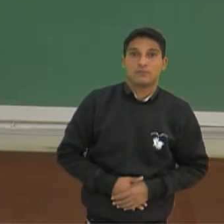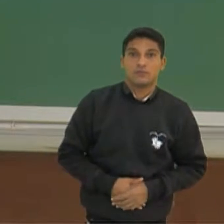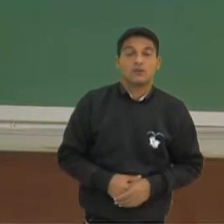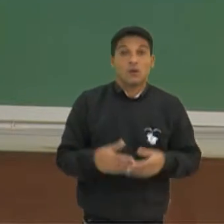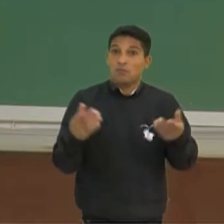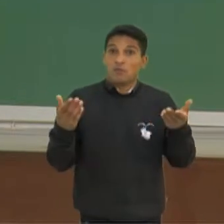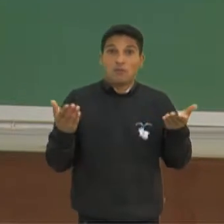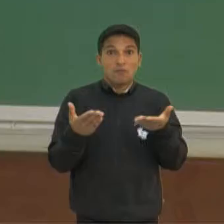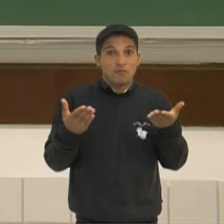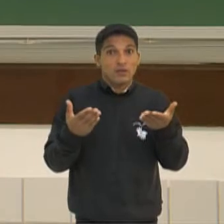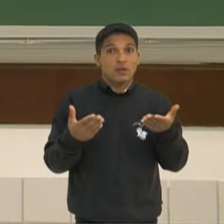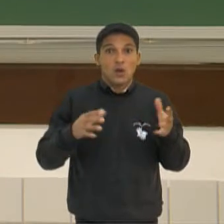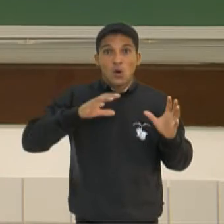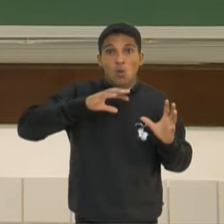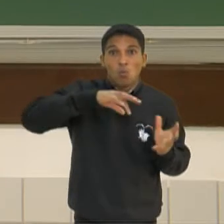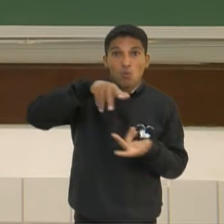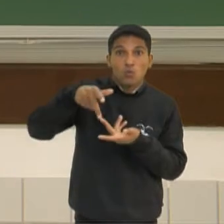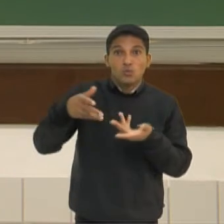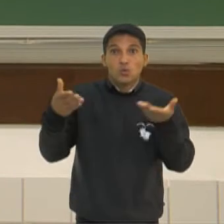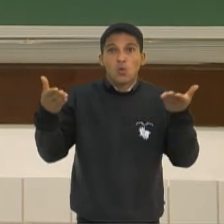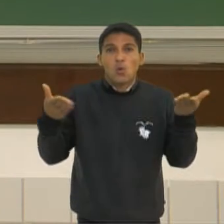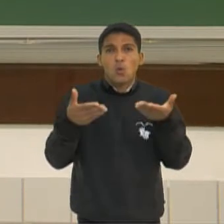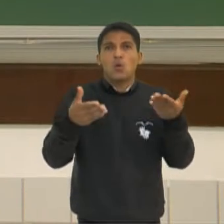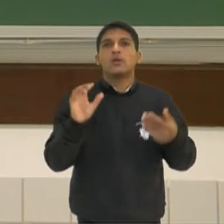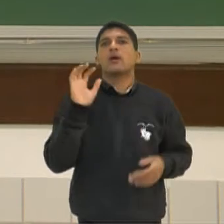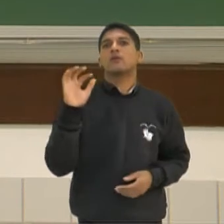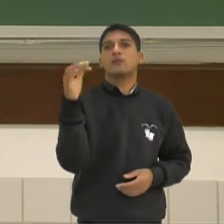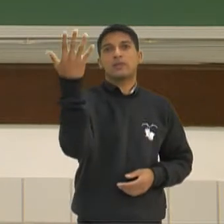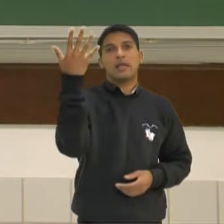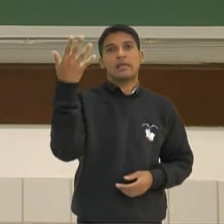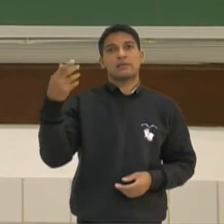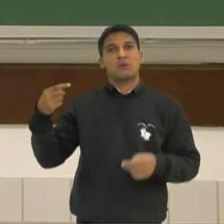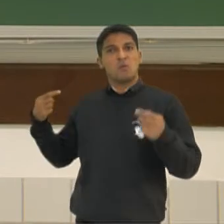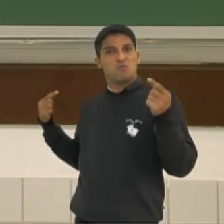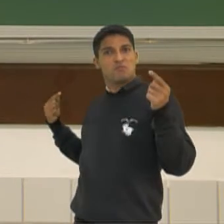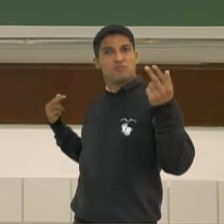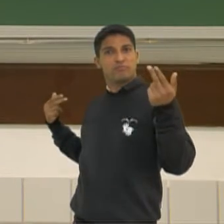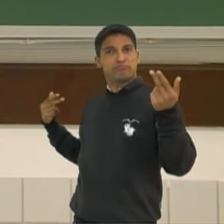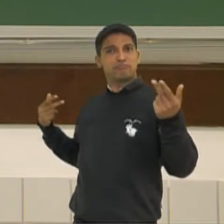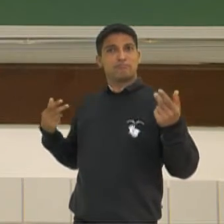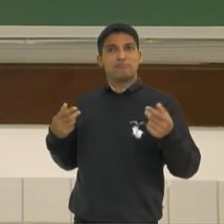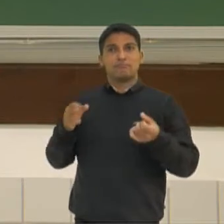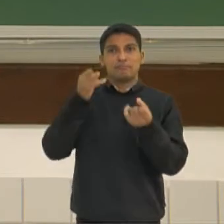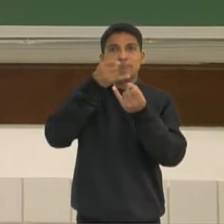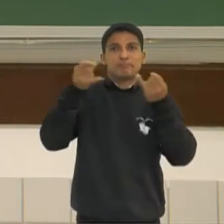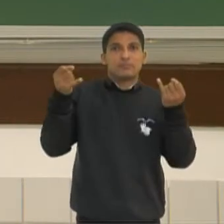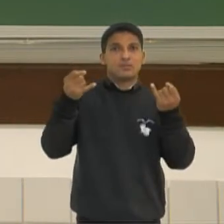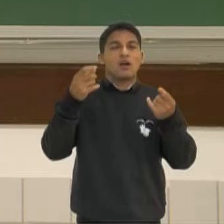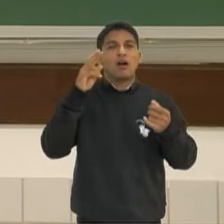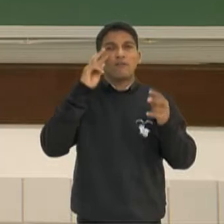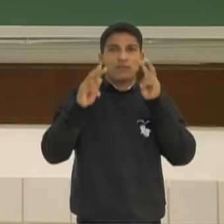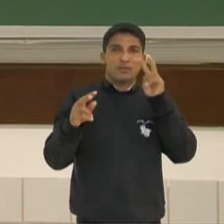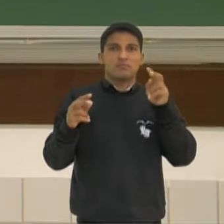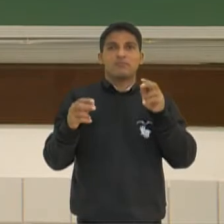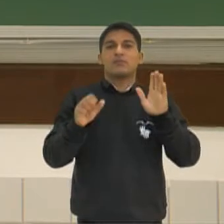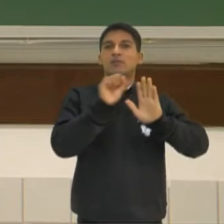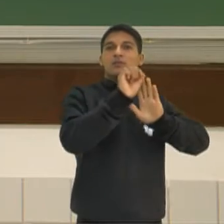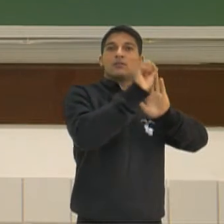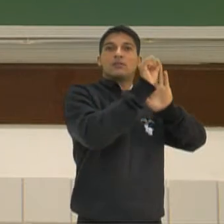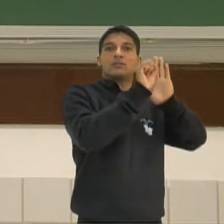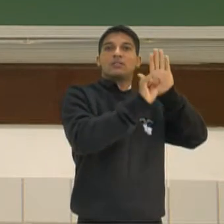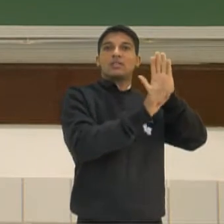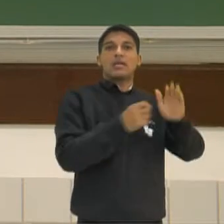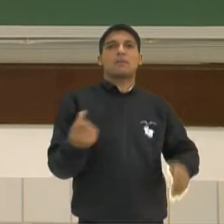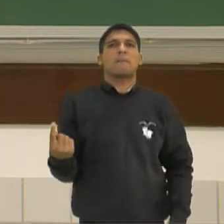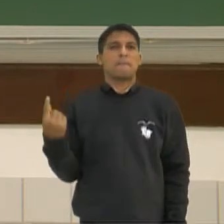no nosso mundo atual, que é sobre o fundamentalismo islã, né? Desde o século passado, nós vamos ver